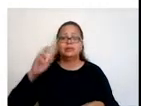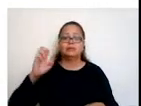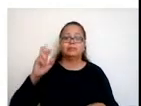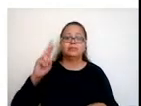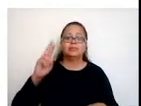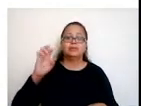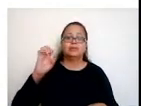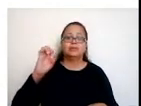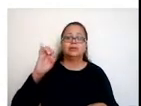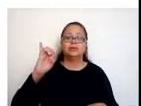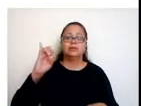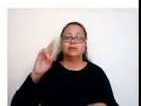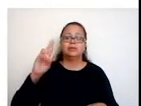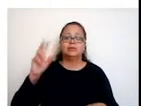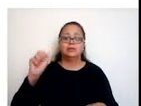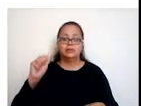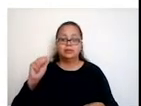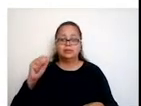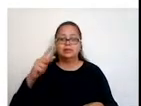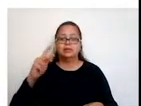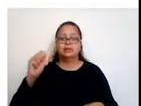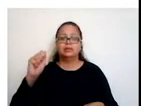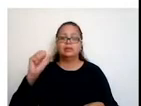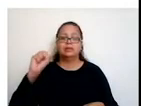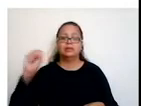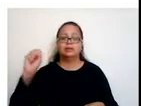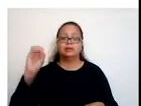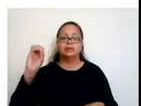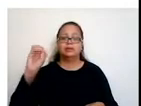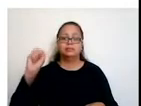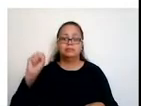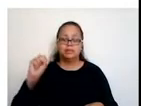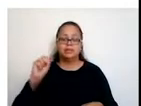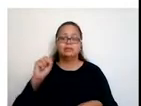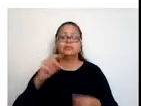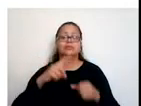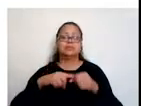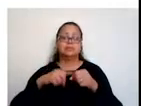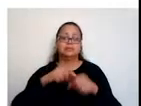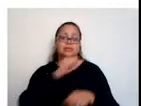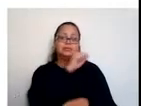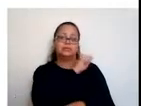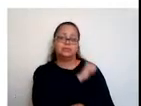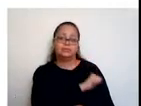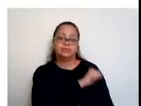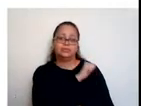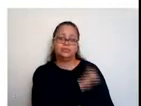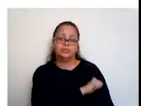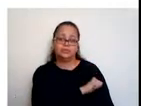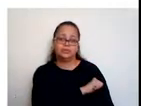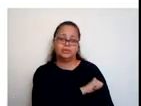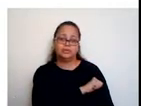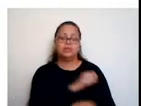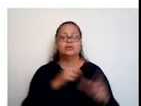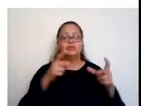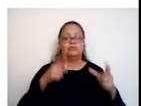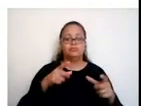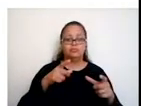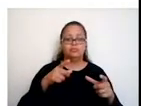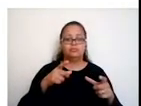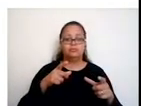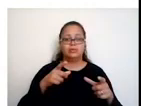Passos, na cidade do Rio de Janeiro, muitas construções da época colonial foram demolidas para dar lugar a